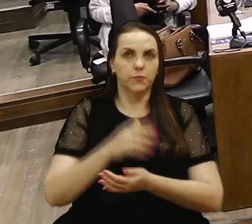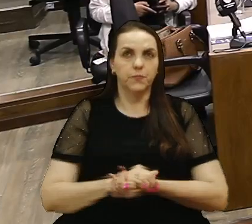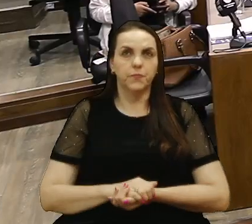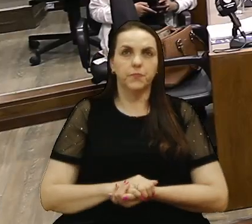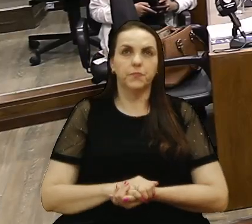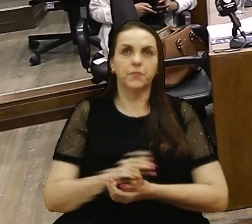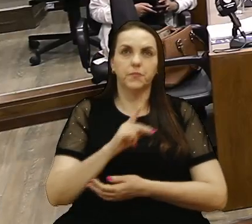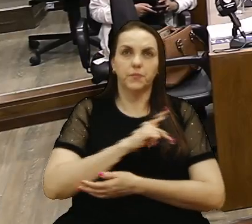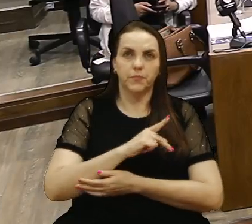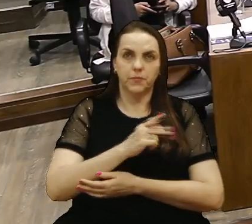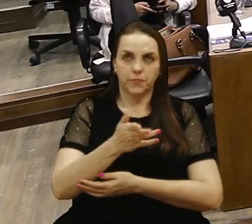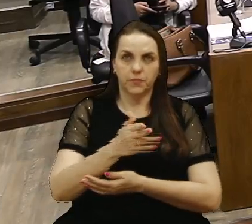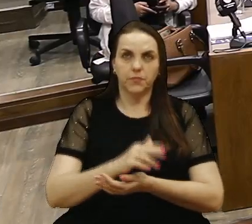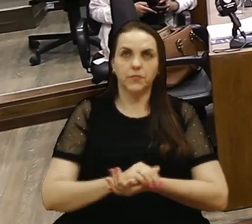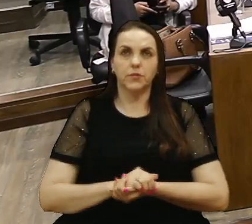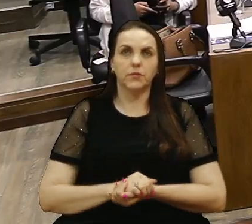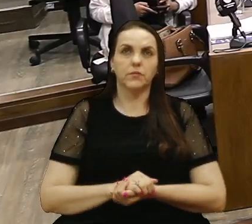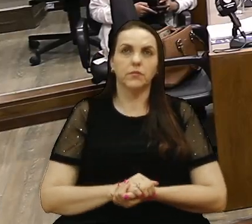Senhora presidente,